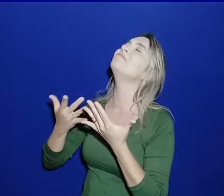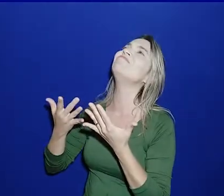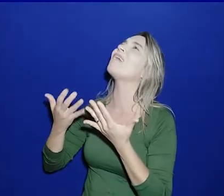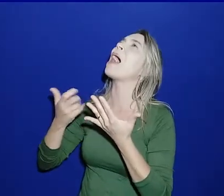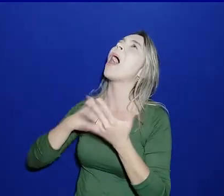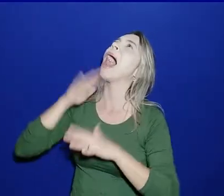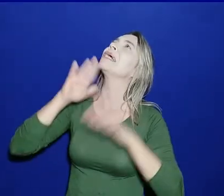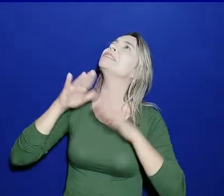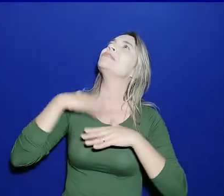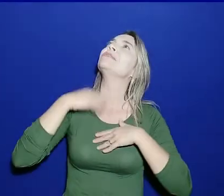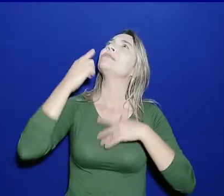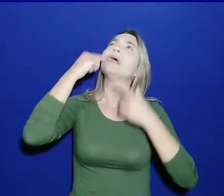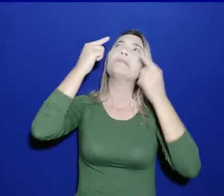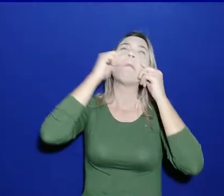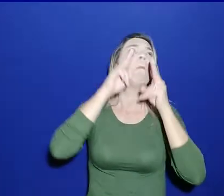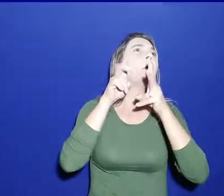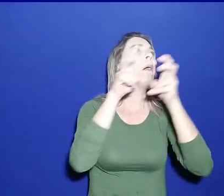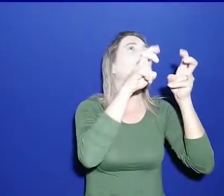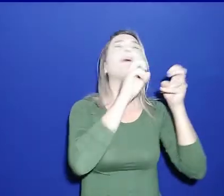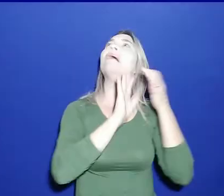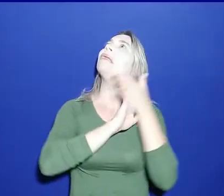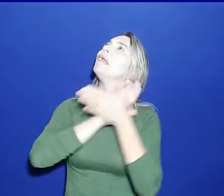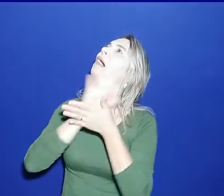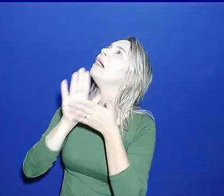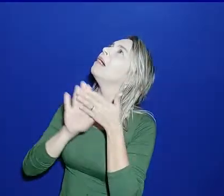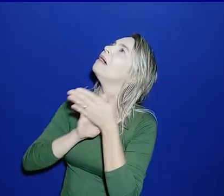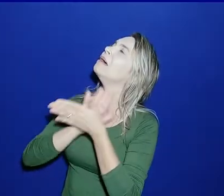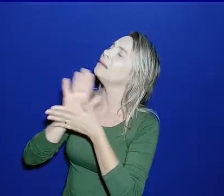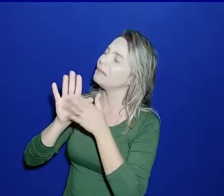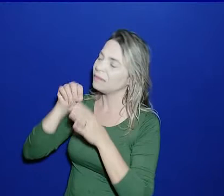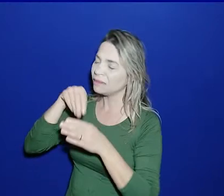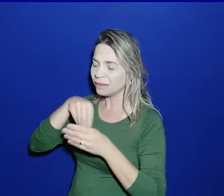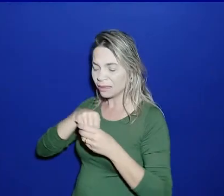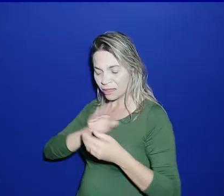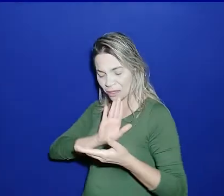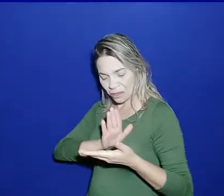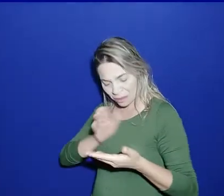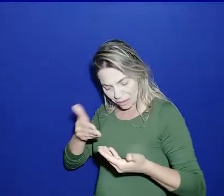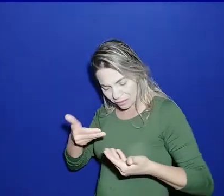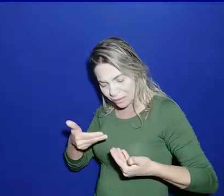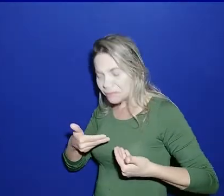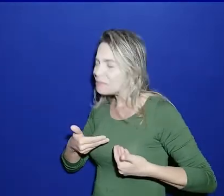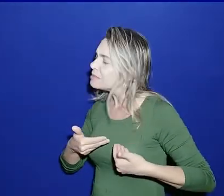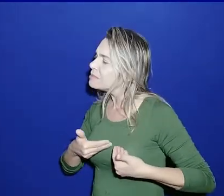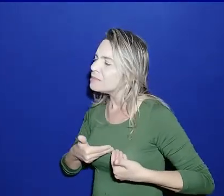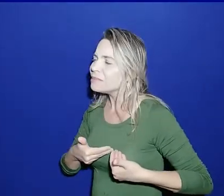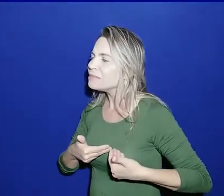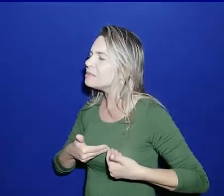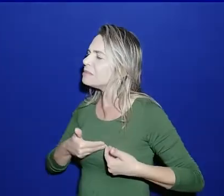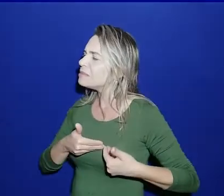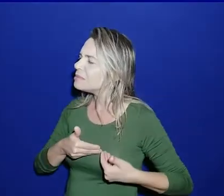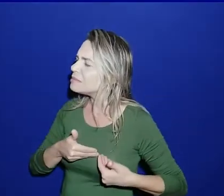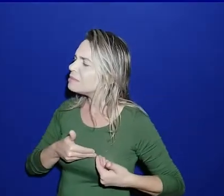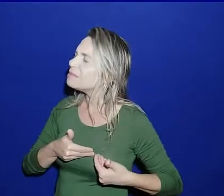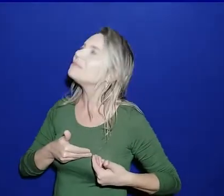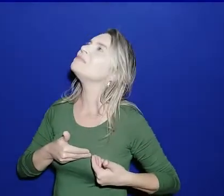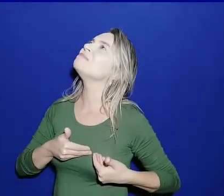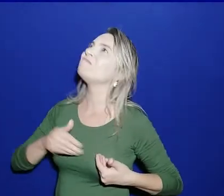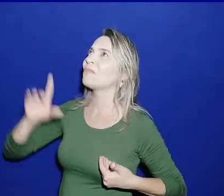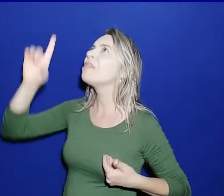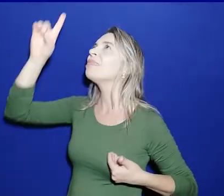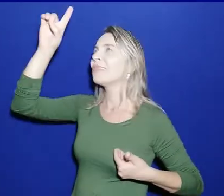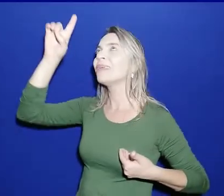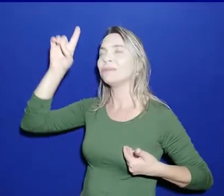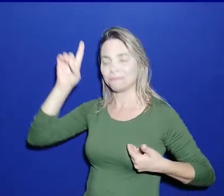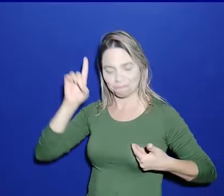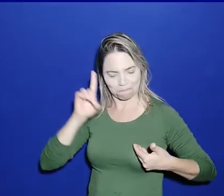olhos meus, dentro do meu coração sempre está.